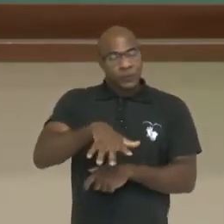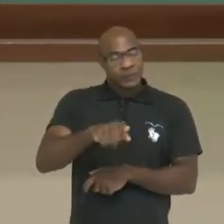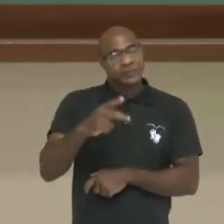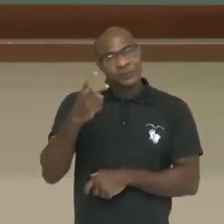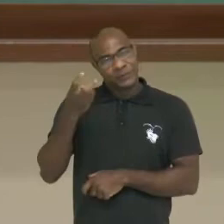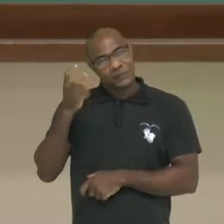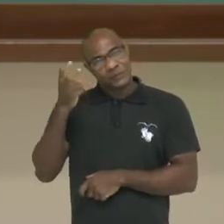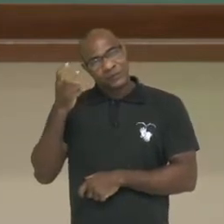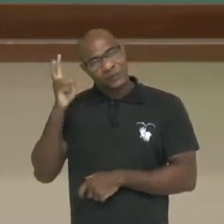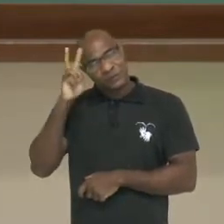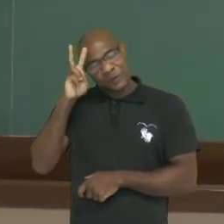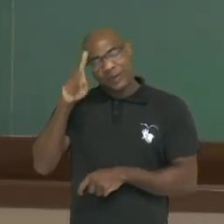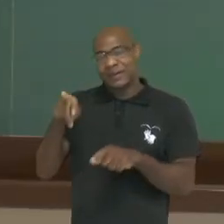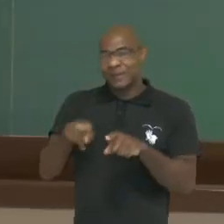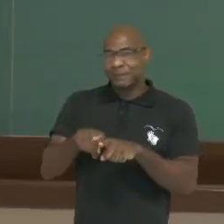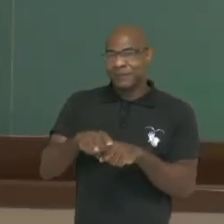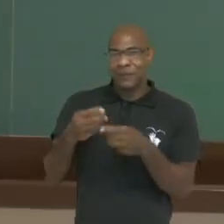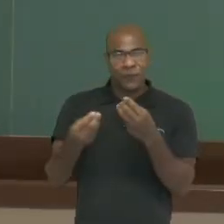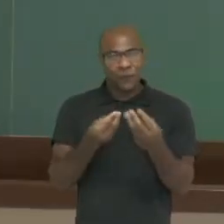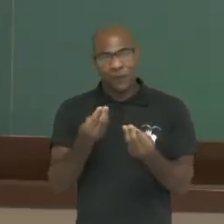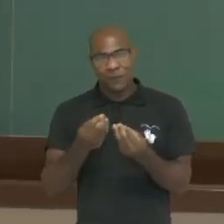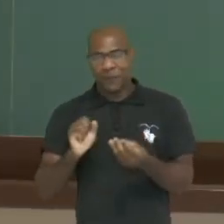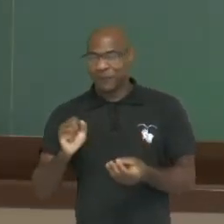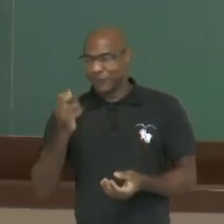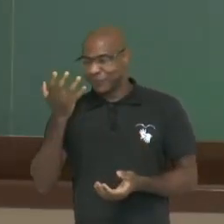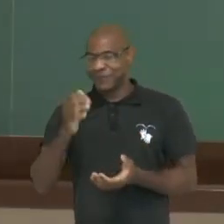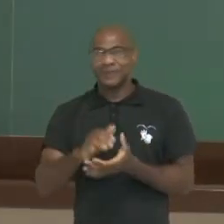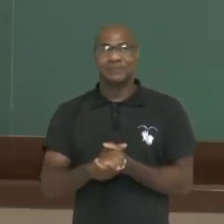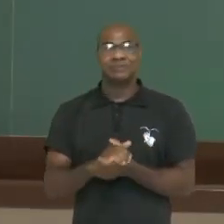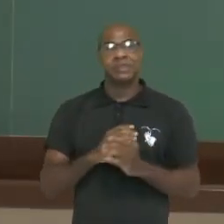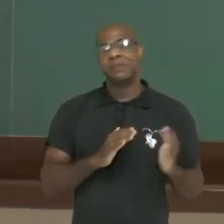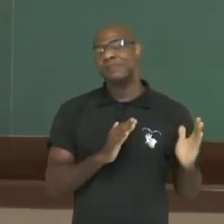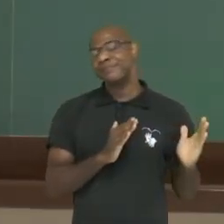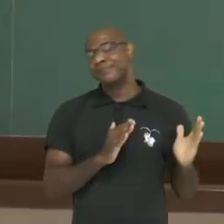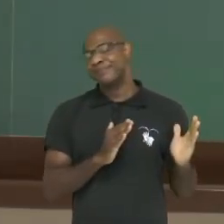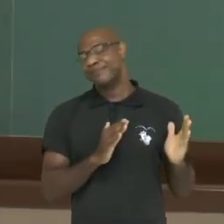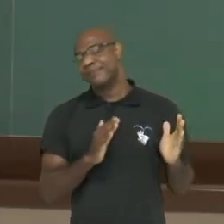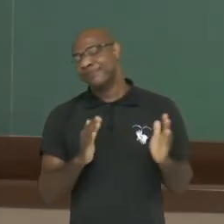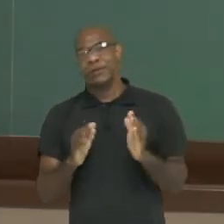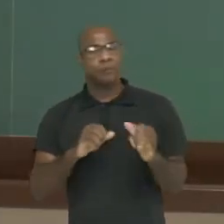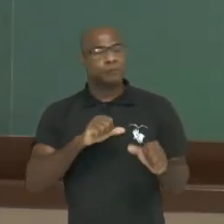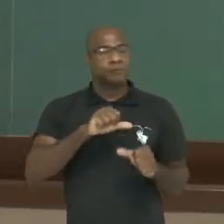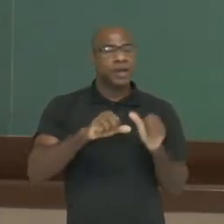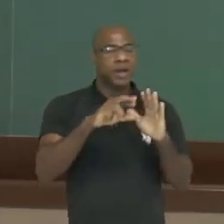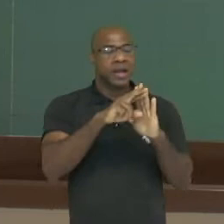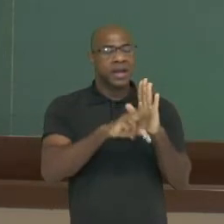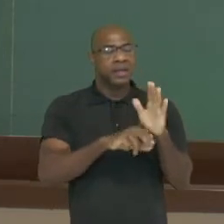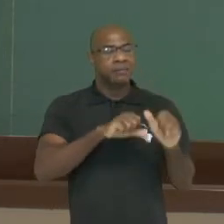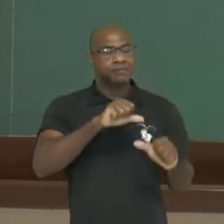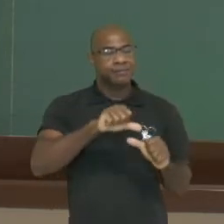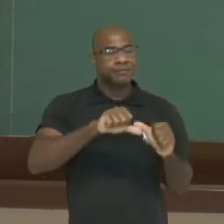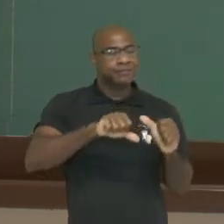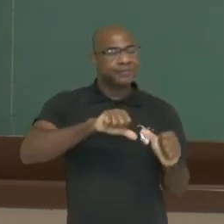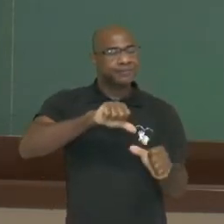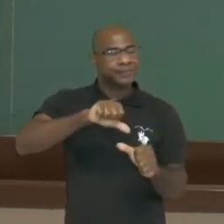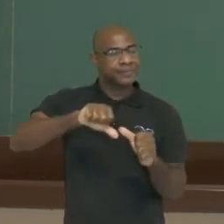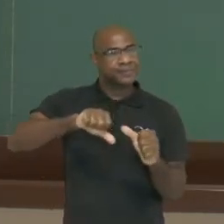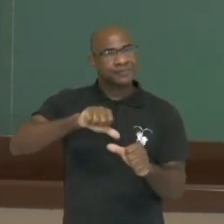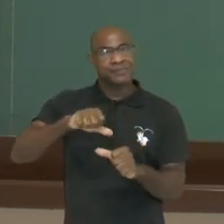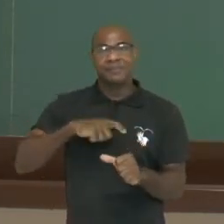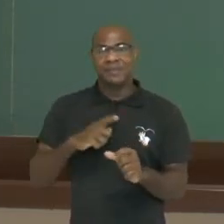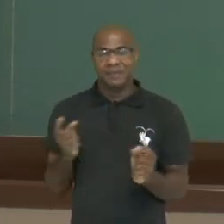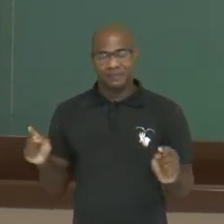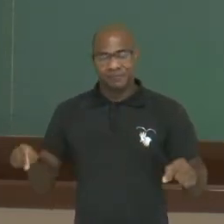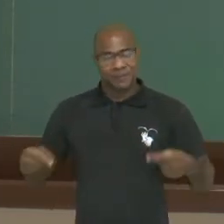surgiu. Embora que, com o passar do tempo, esses fundamentos vão sendo alterados para tornar a disputa mais